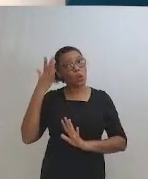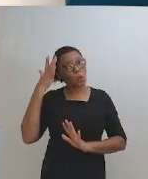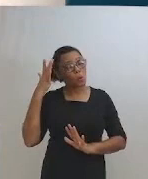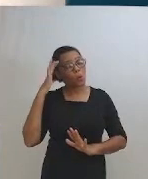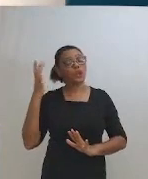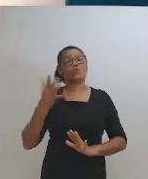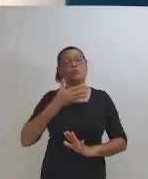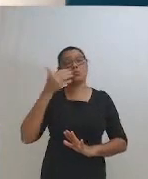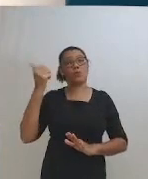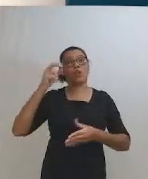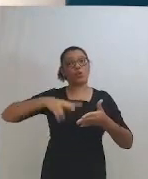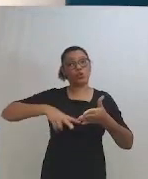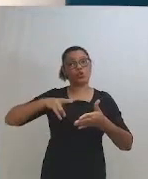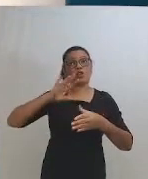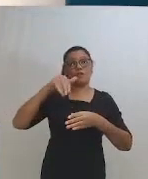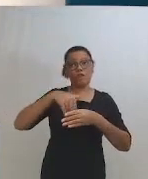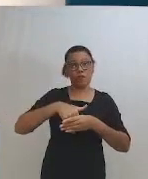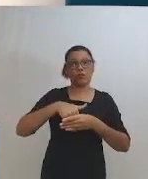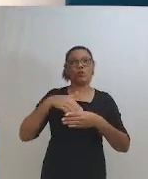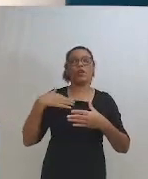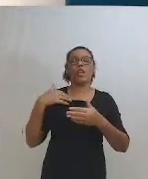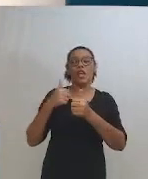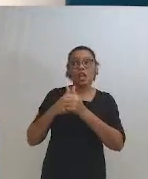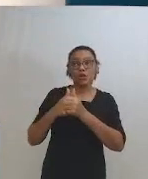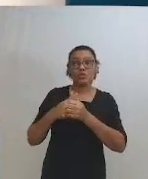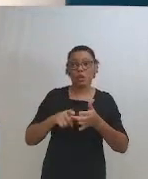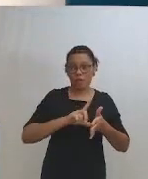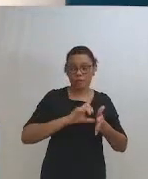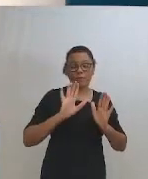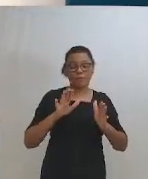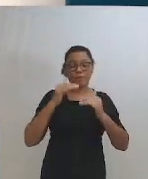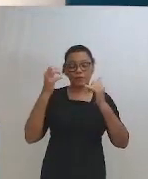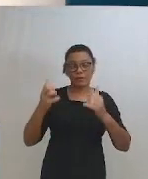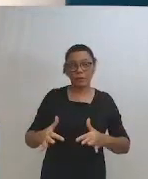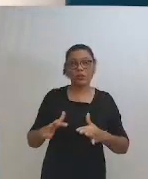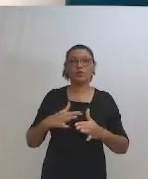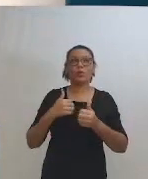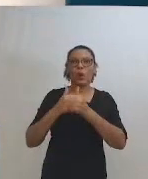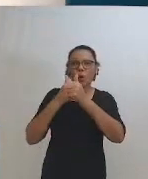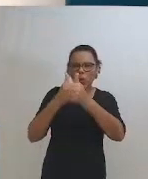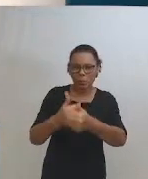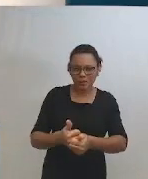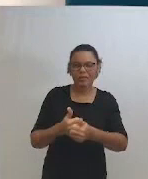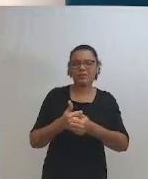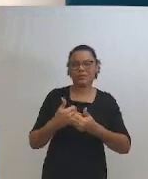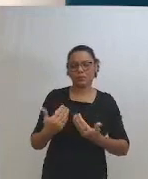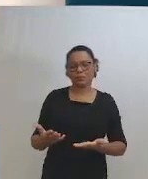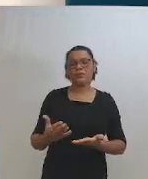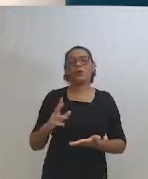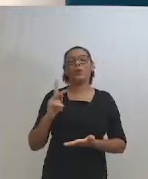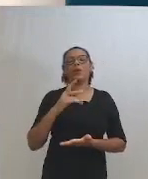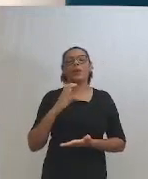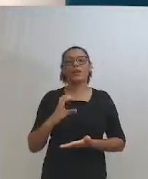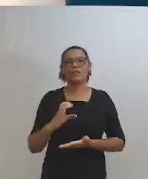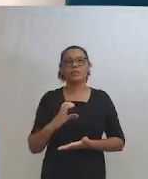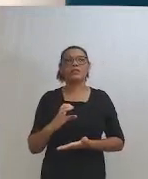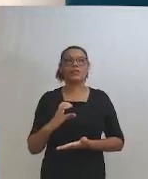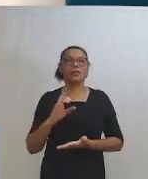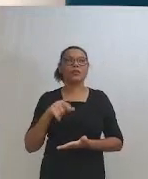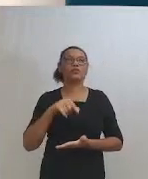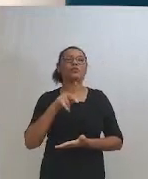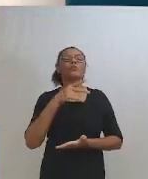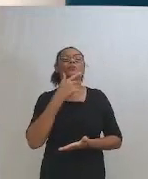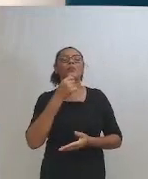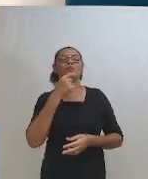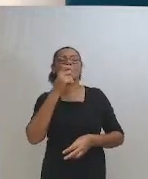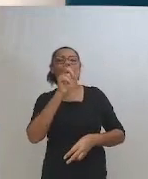estou acompanhando, já antecipo, já que estou acompanhando a ministra Laurita. Curso de habeas corpus impetrado em favor de Bruno, atualmente condenado